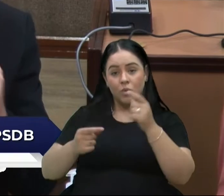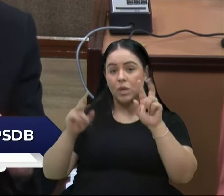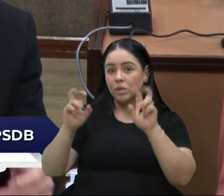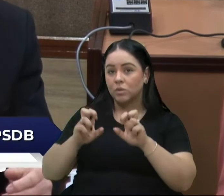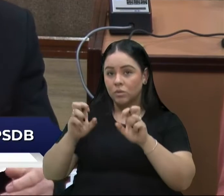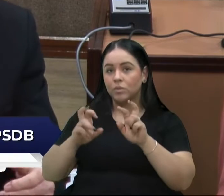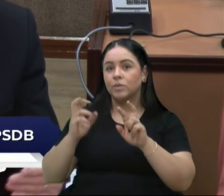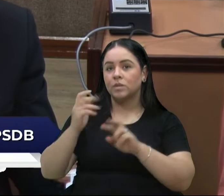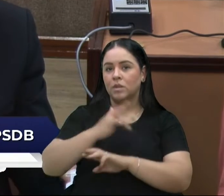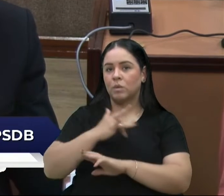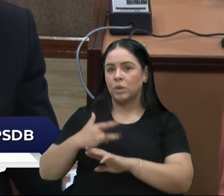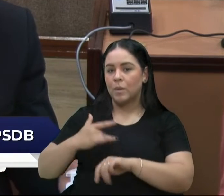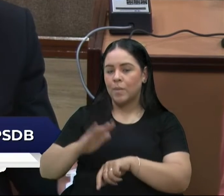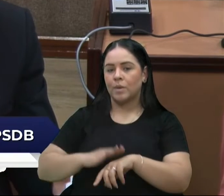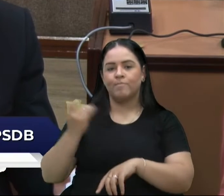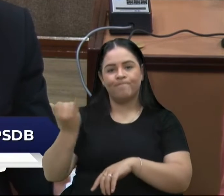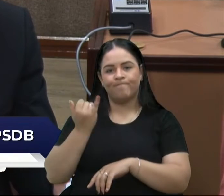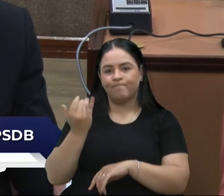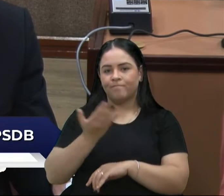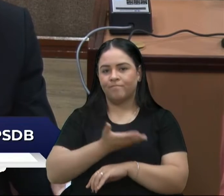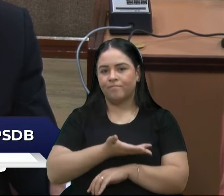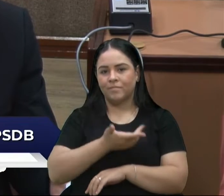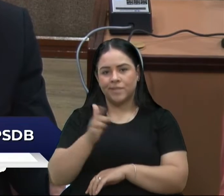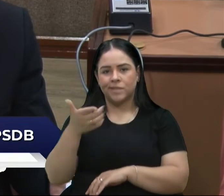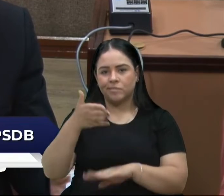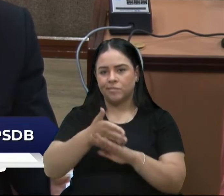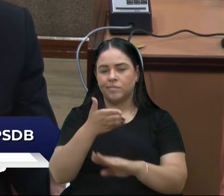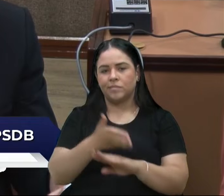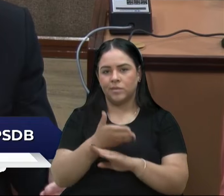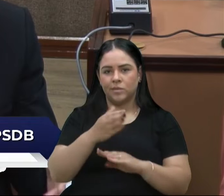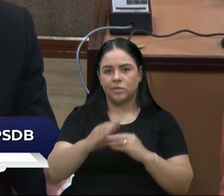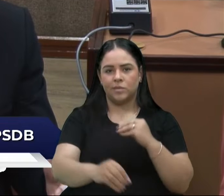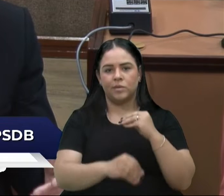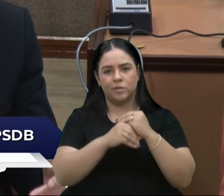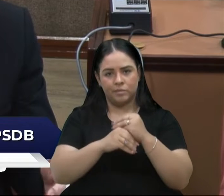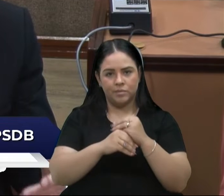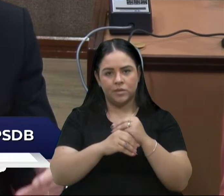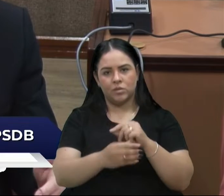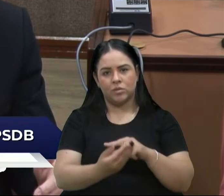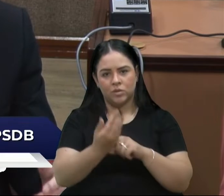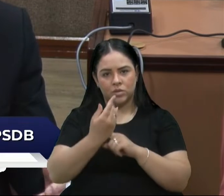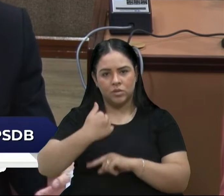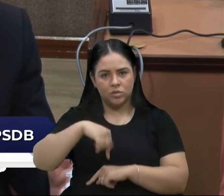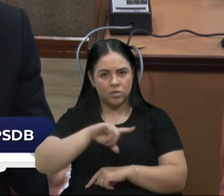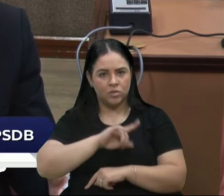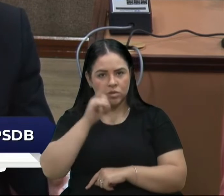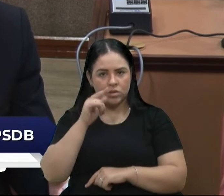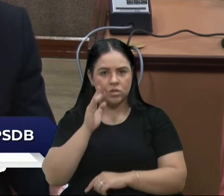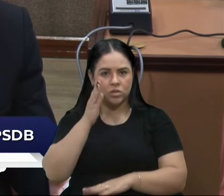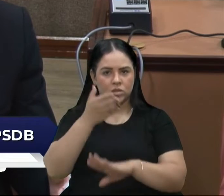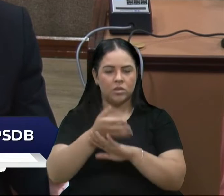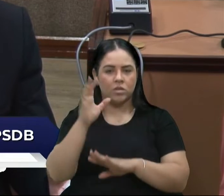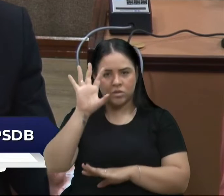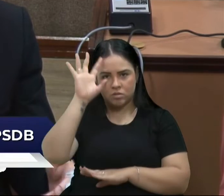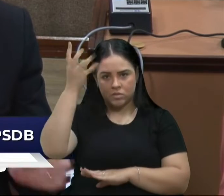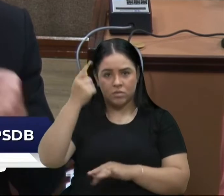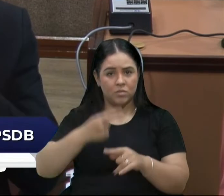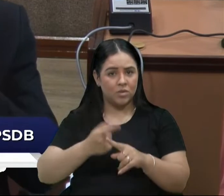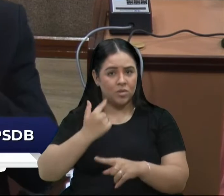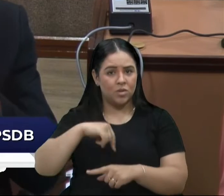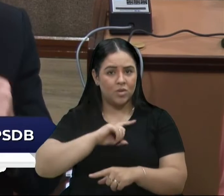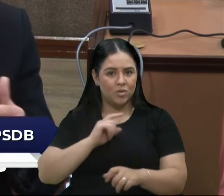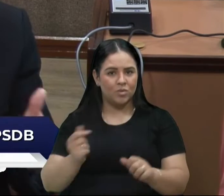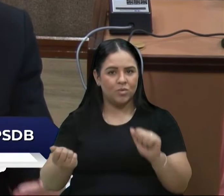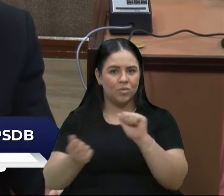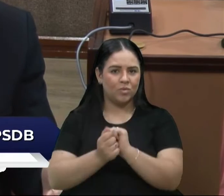importante, talvez, não estar presente aqui para contribuir e para colaborar para que a gente chegue a uma solução. Porque nós